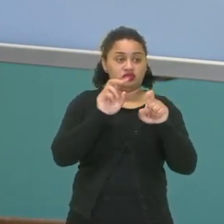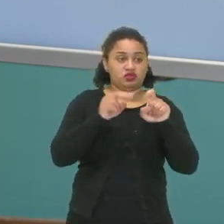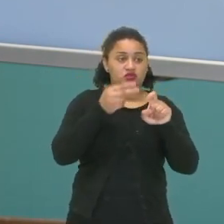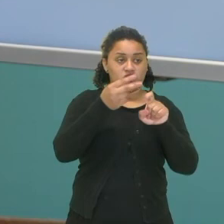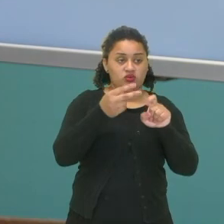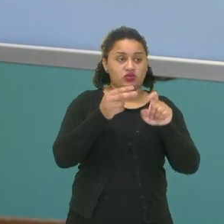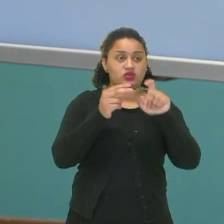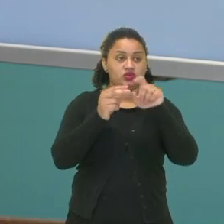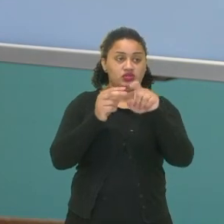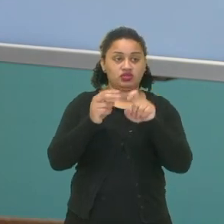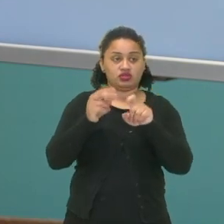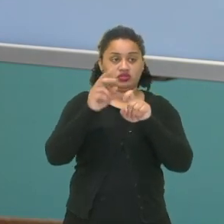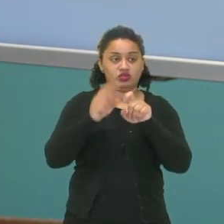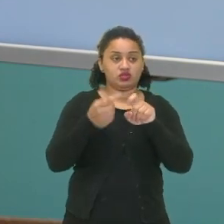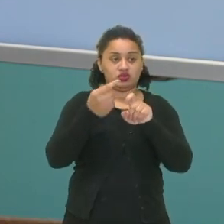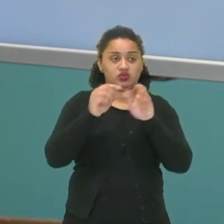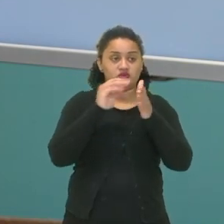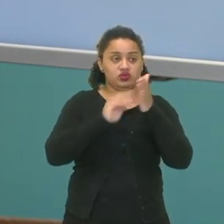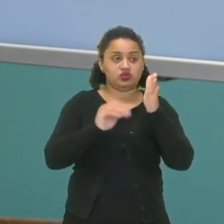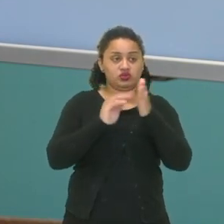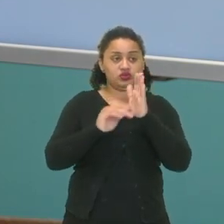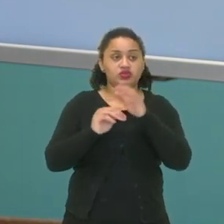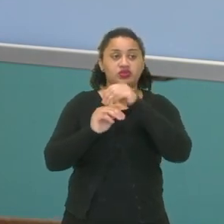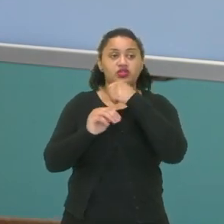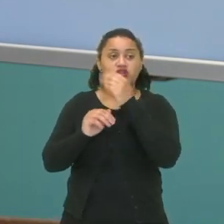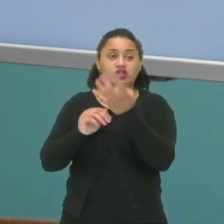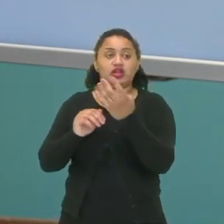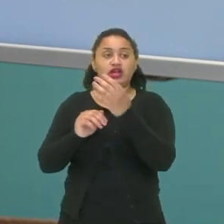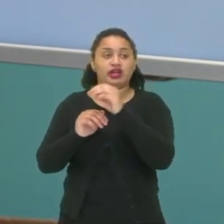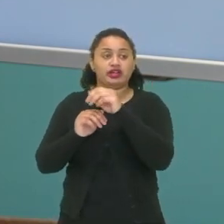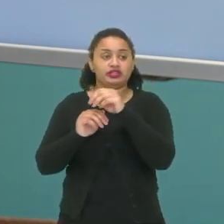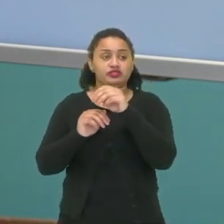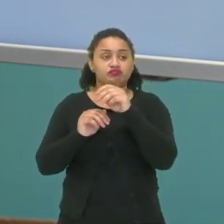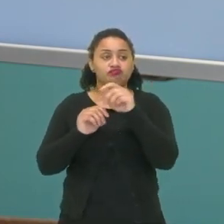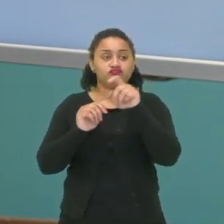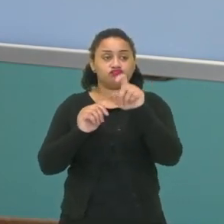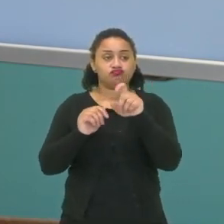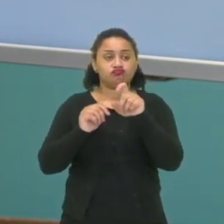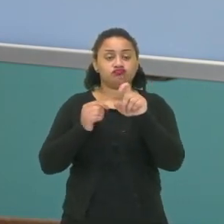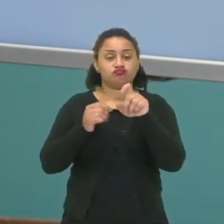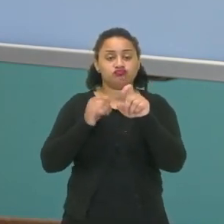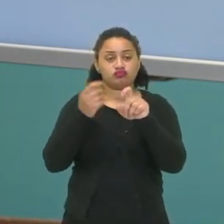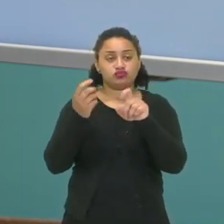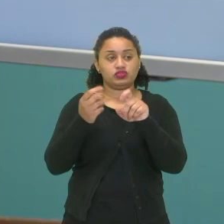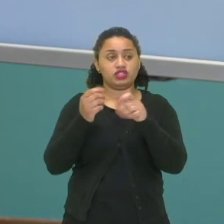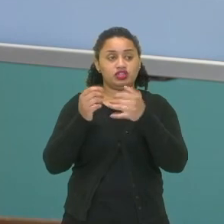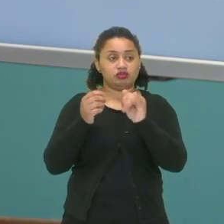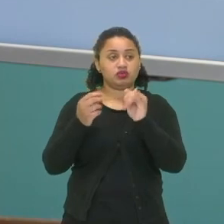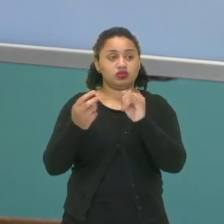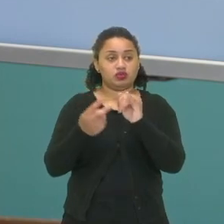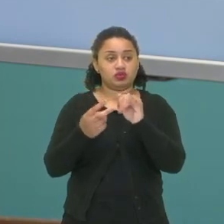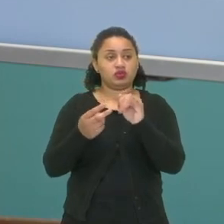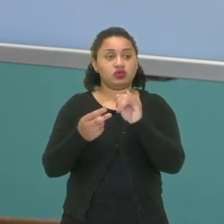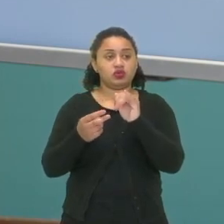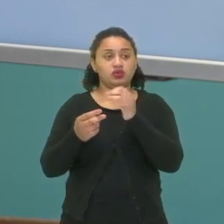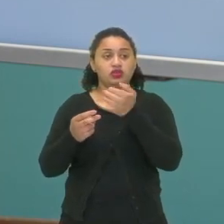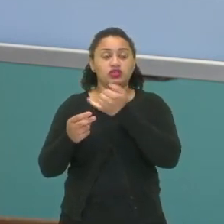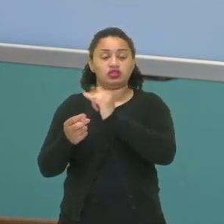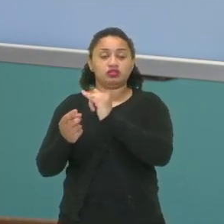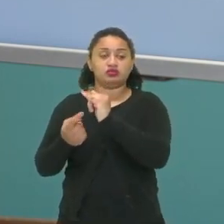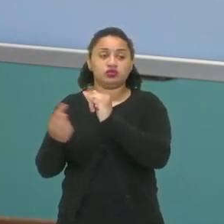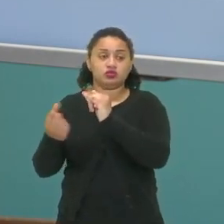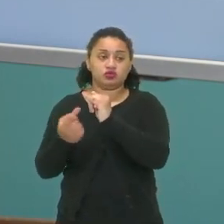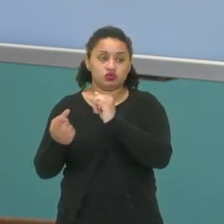1, menos o x1, que é 3, ao quadrado, y2, 4, menos y1, que é